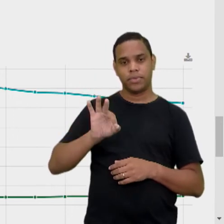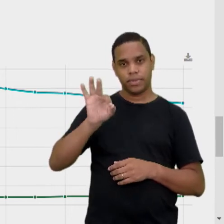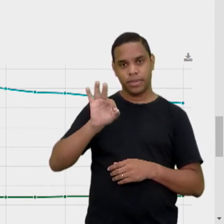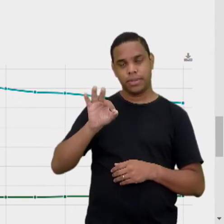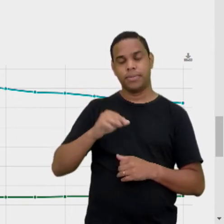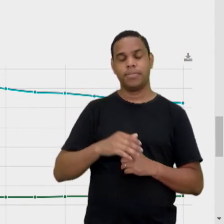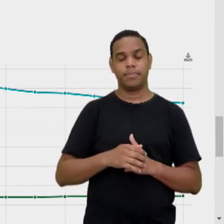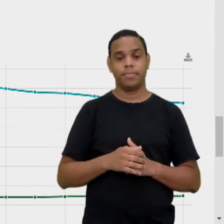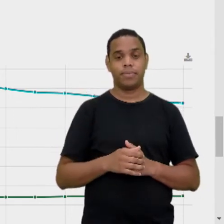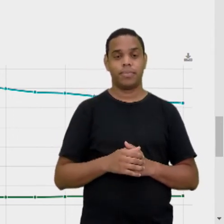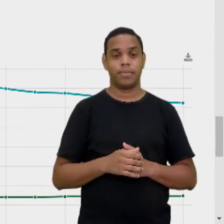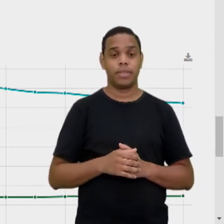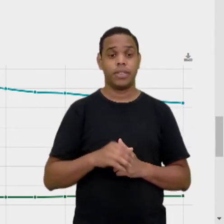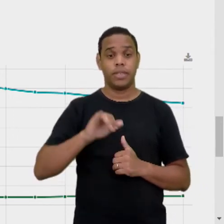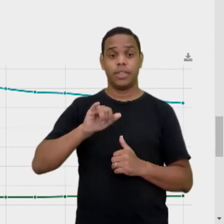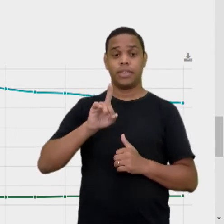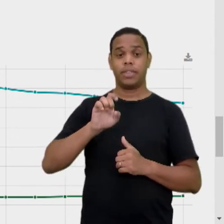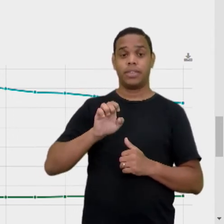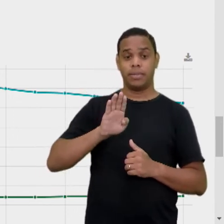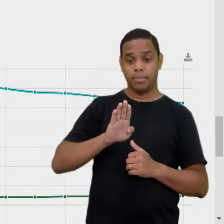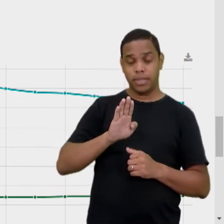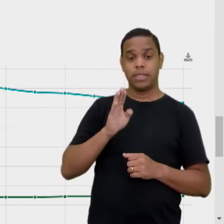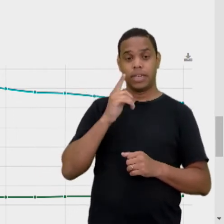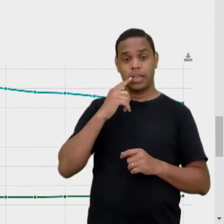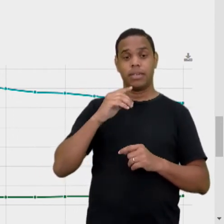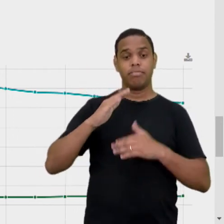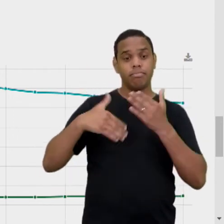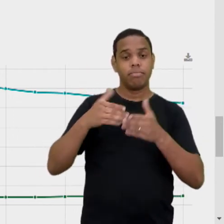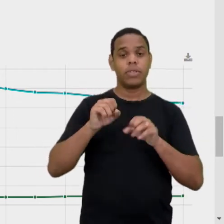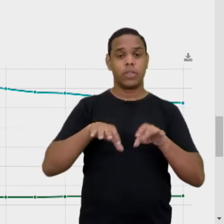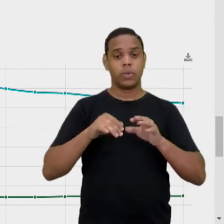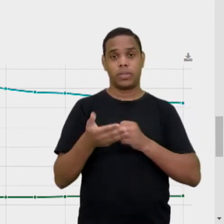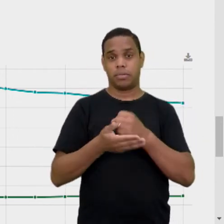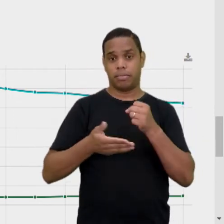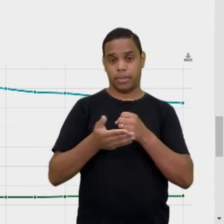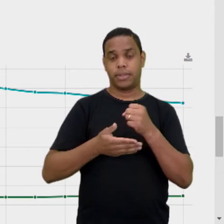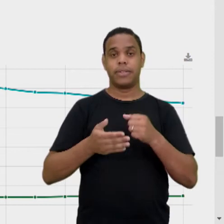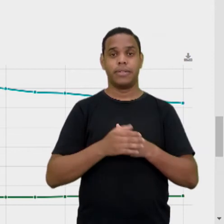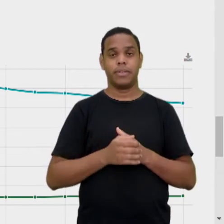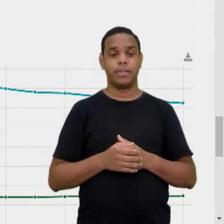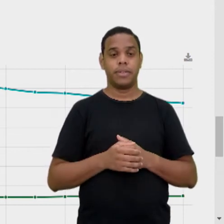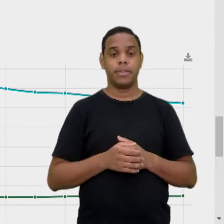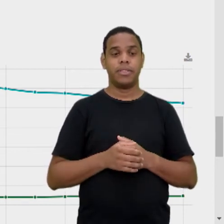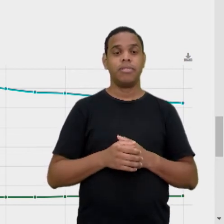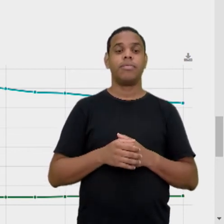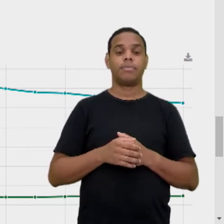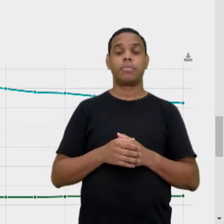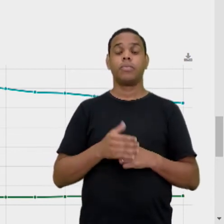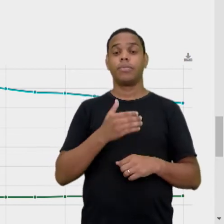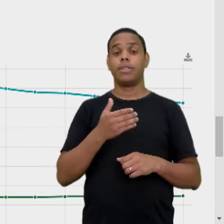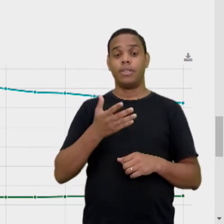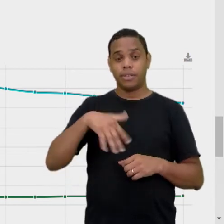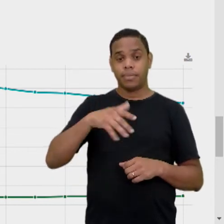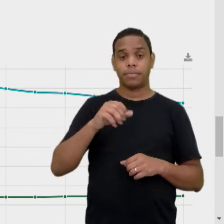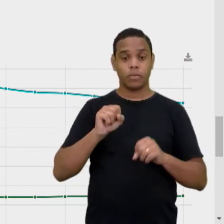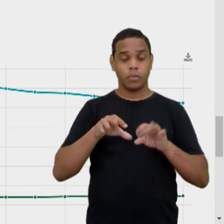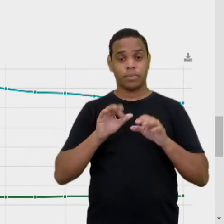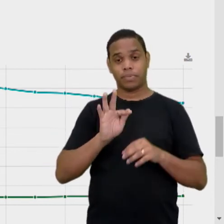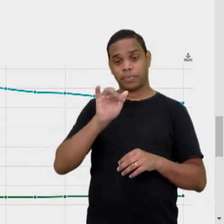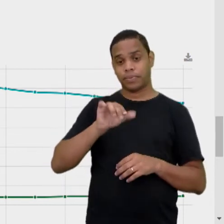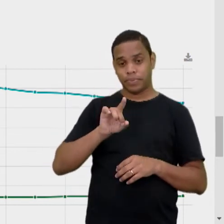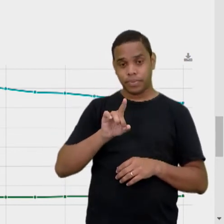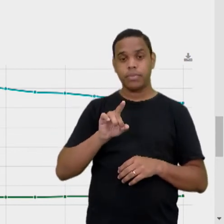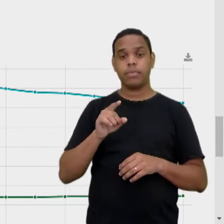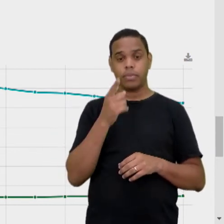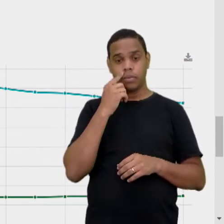99,7%. O IDEB, né, que é um índice aí de desenvolvimento da educação básica, na rede pública do ensino fundamental,